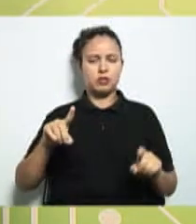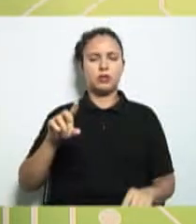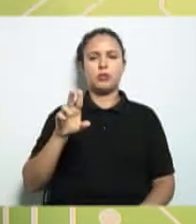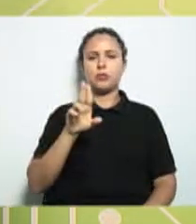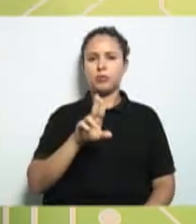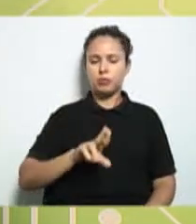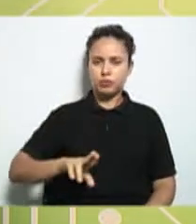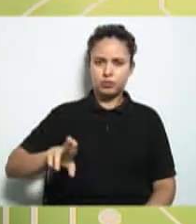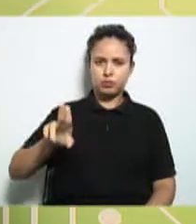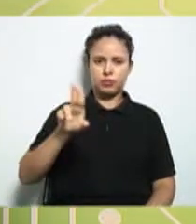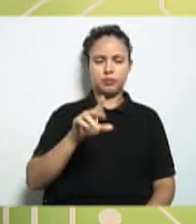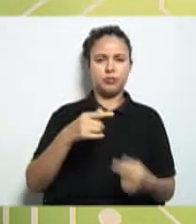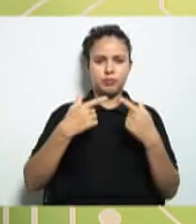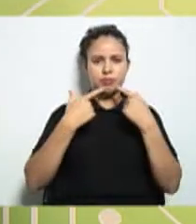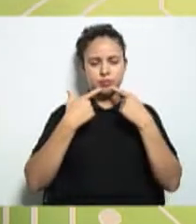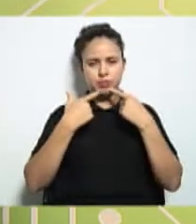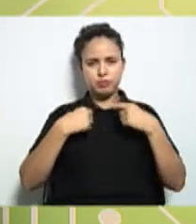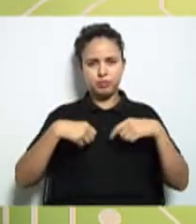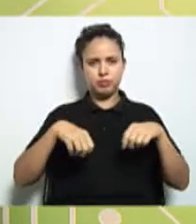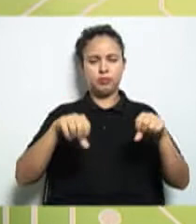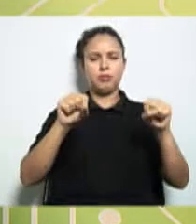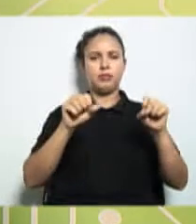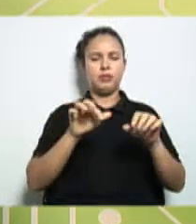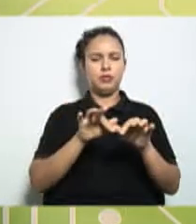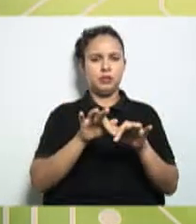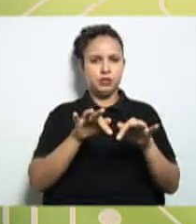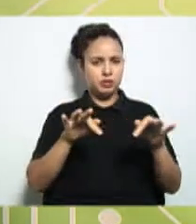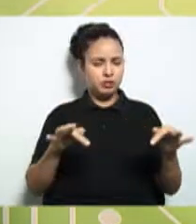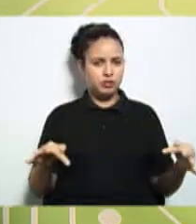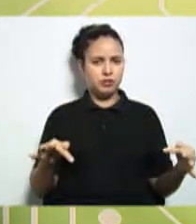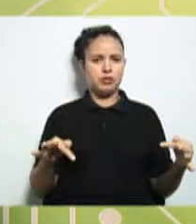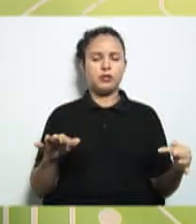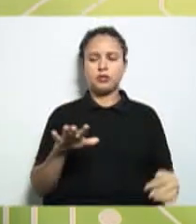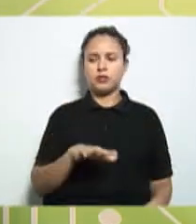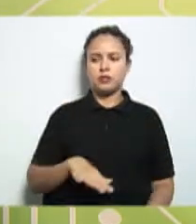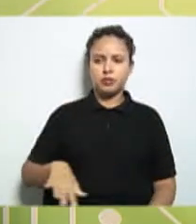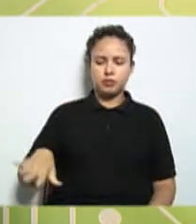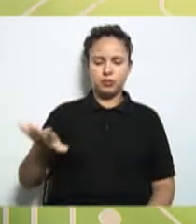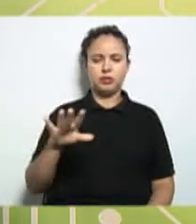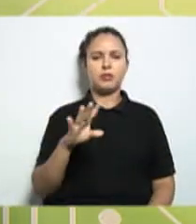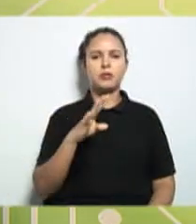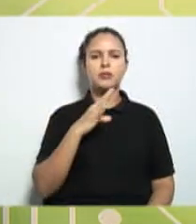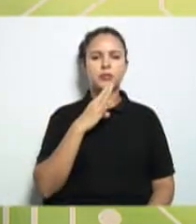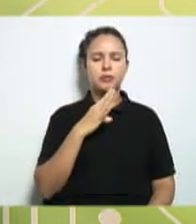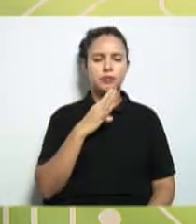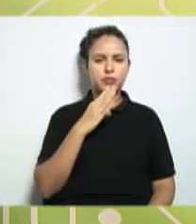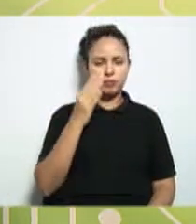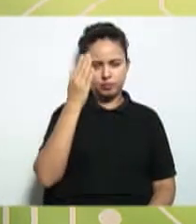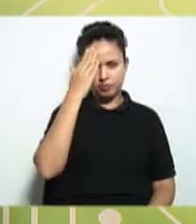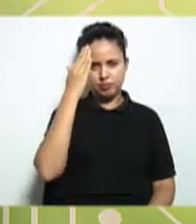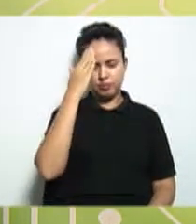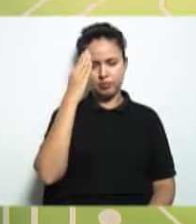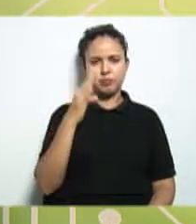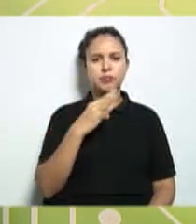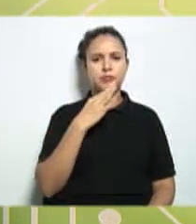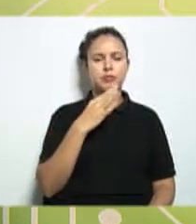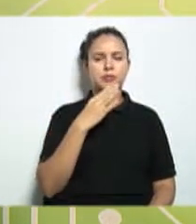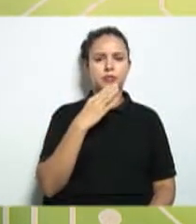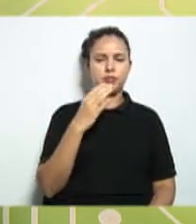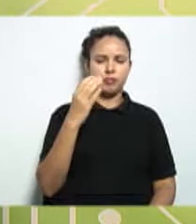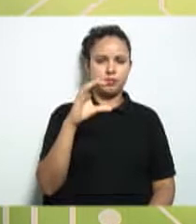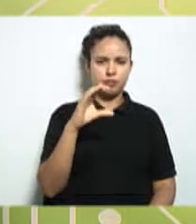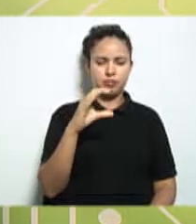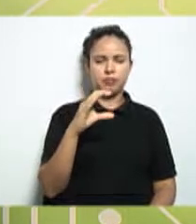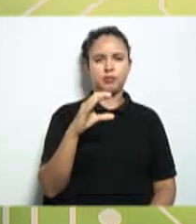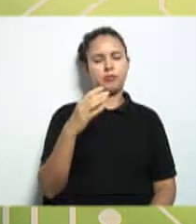a tornar essa linguagem mais acessível, logo o saber científico ele torna-se, né, popular,